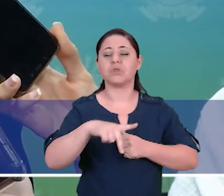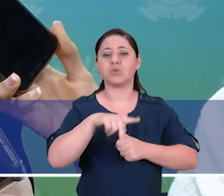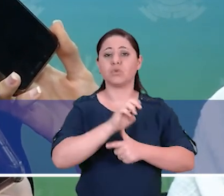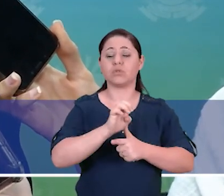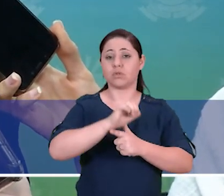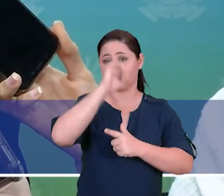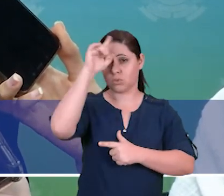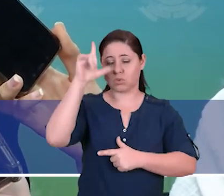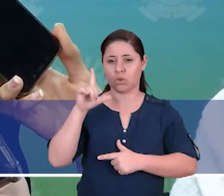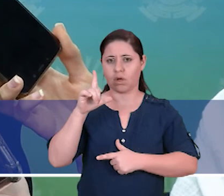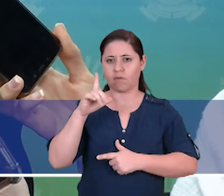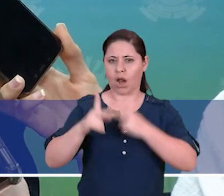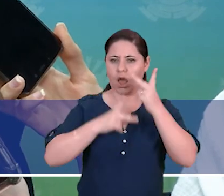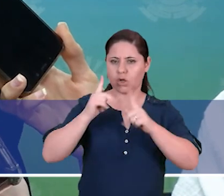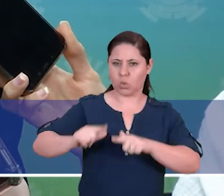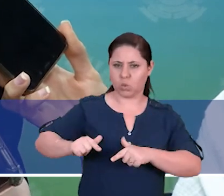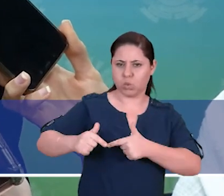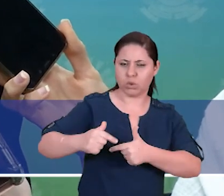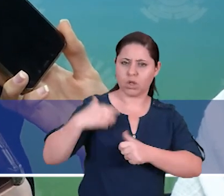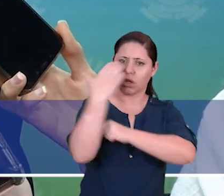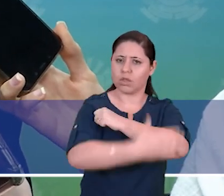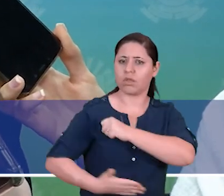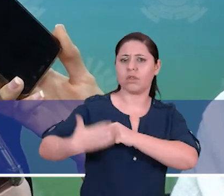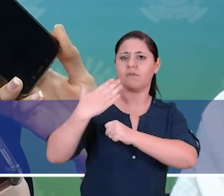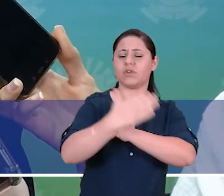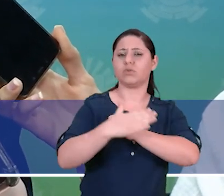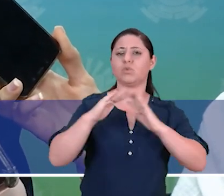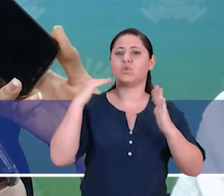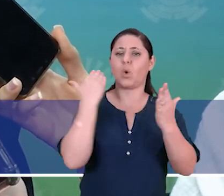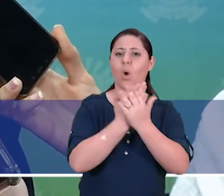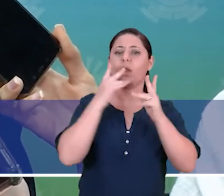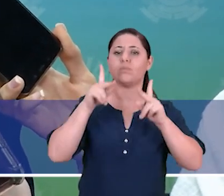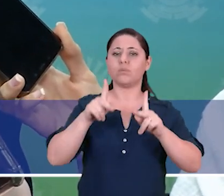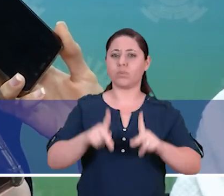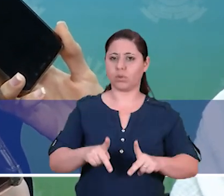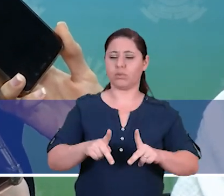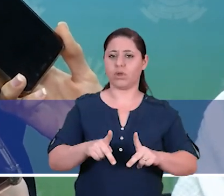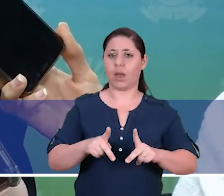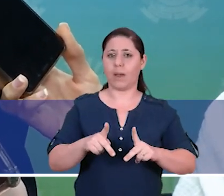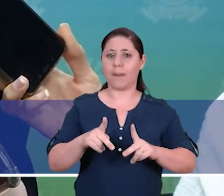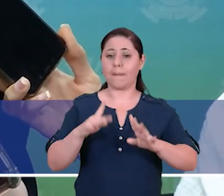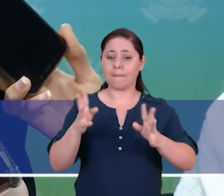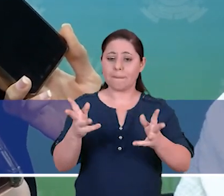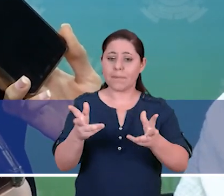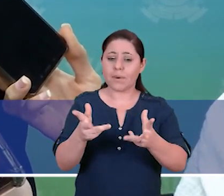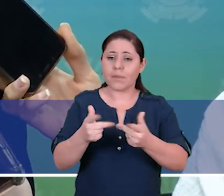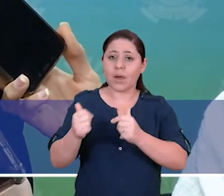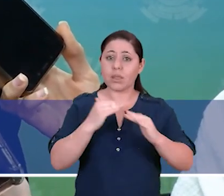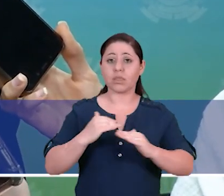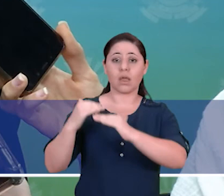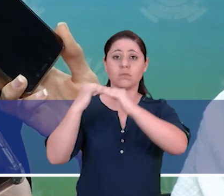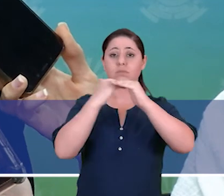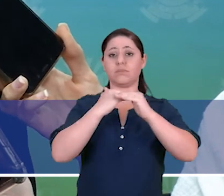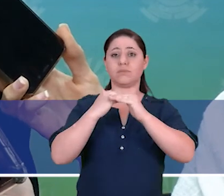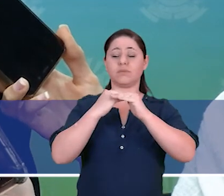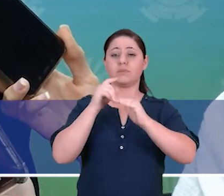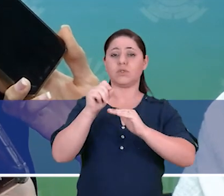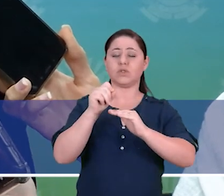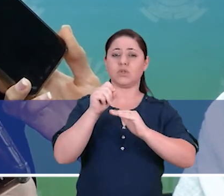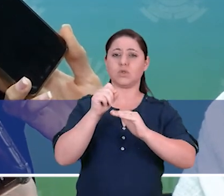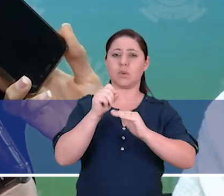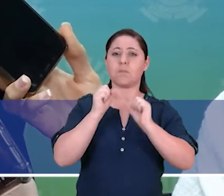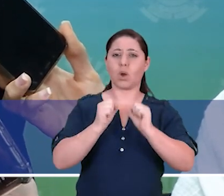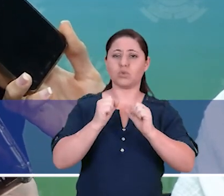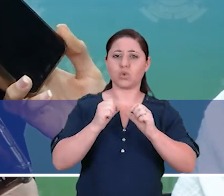mas dizer que a nossa luta continua em defesa de uma escola pública de qualidade, democrática e